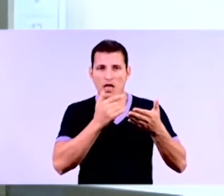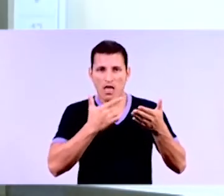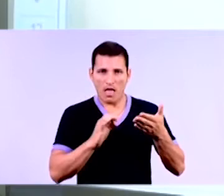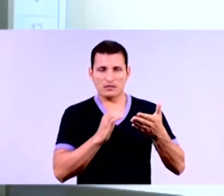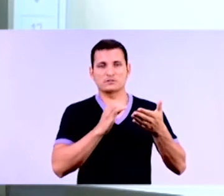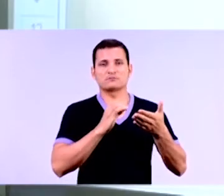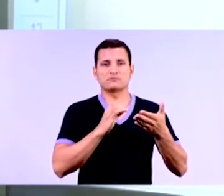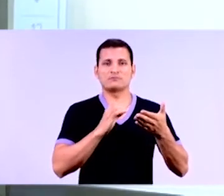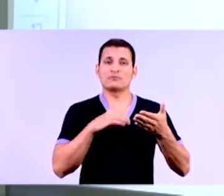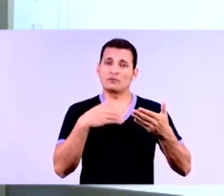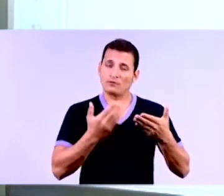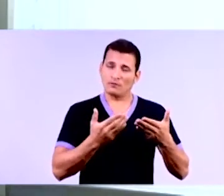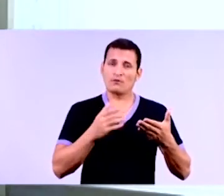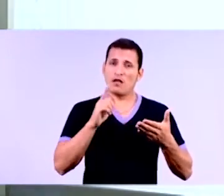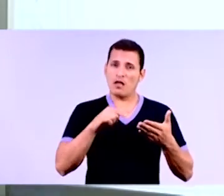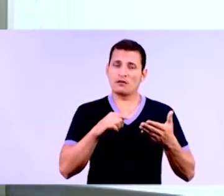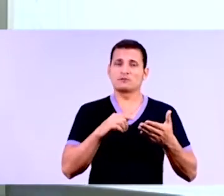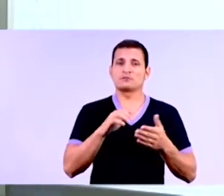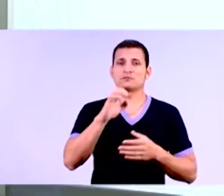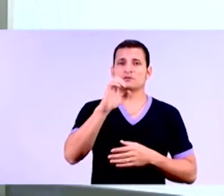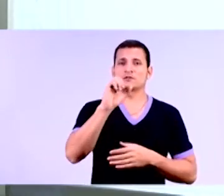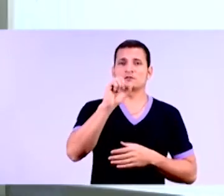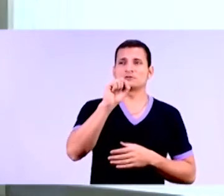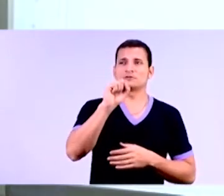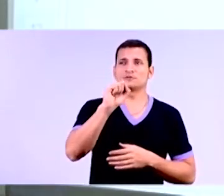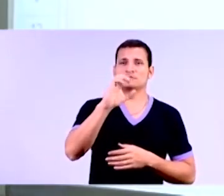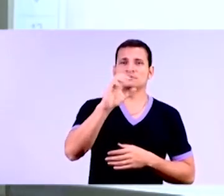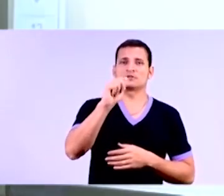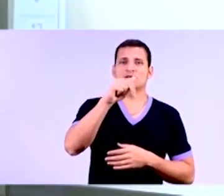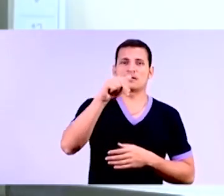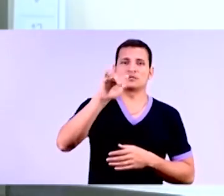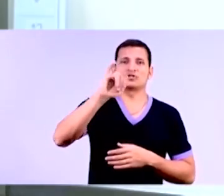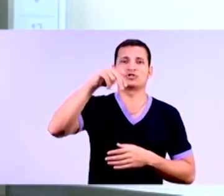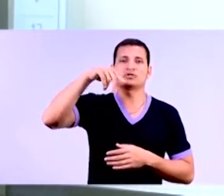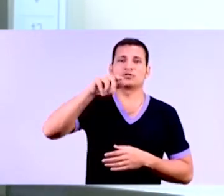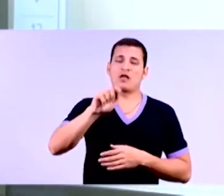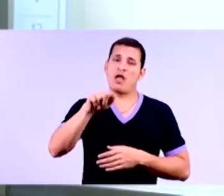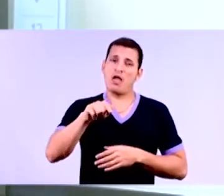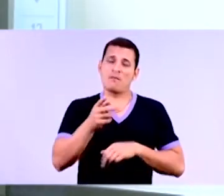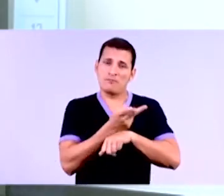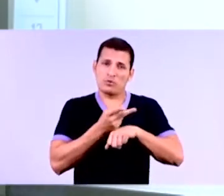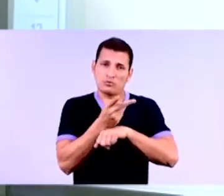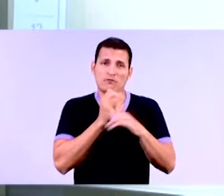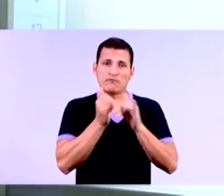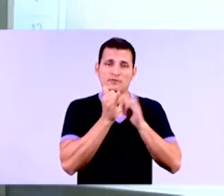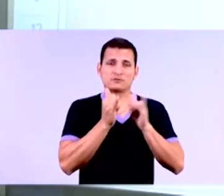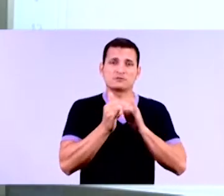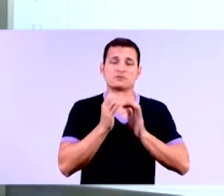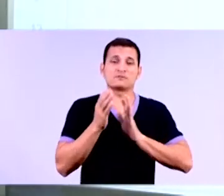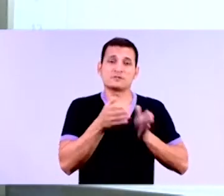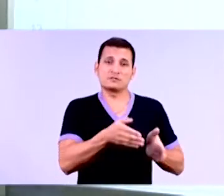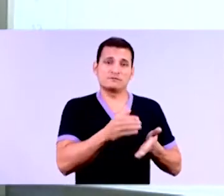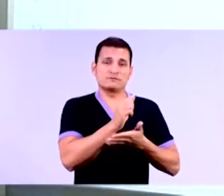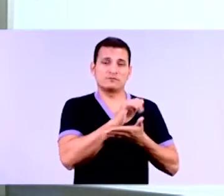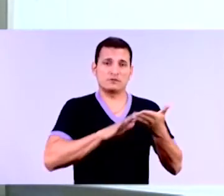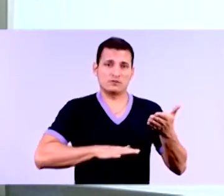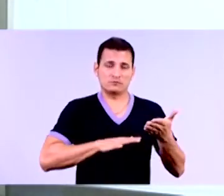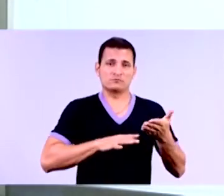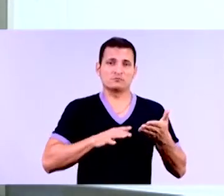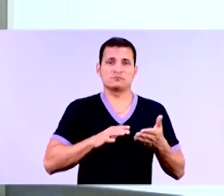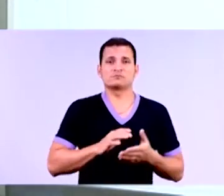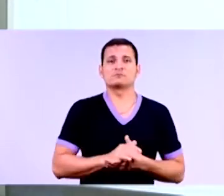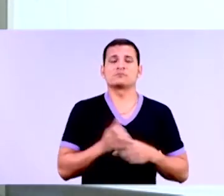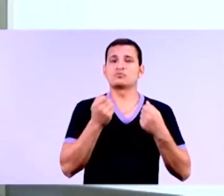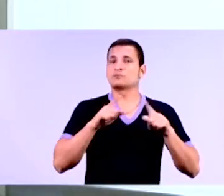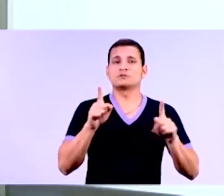enfim. Esse é o scanning, é você procurar informações específicas no texto sem precisar ler o texto todo